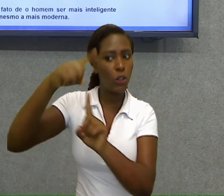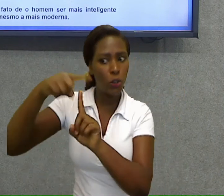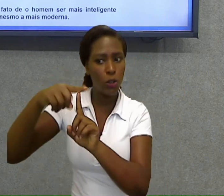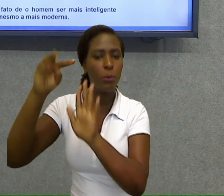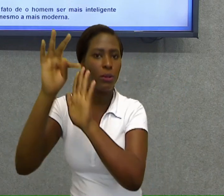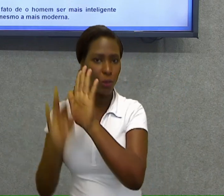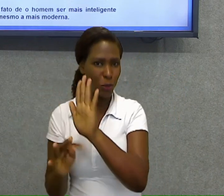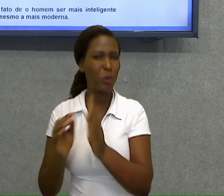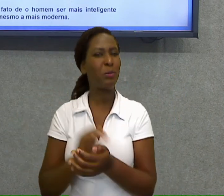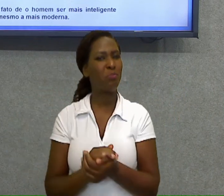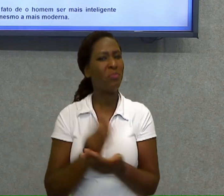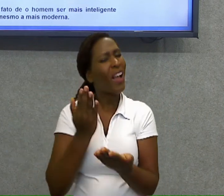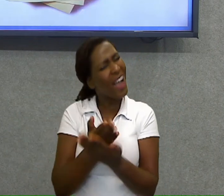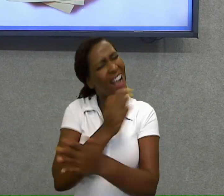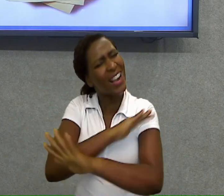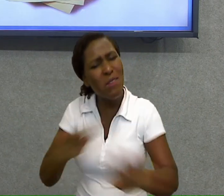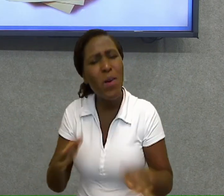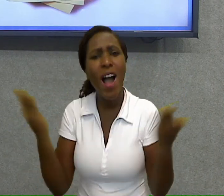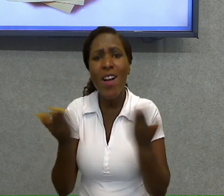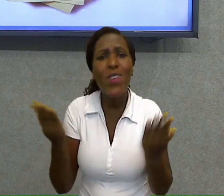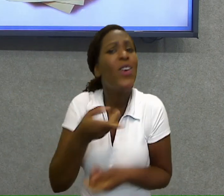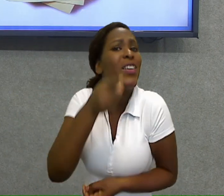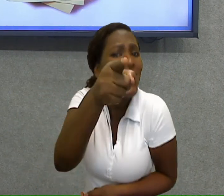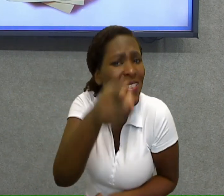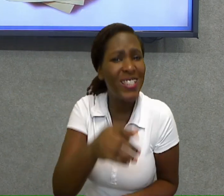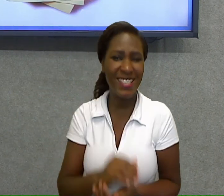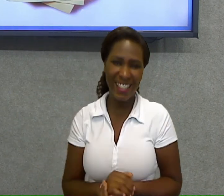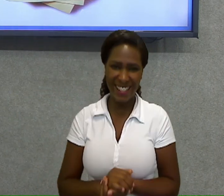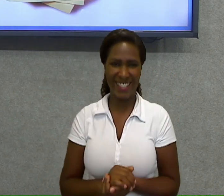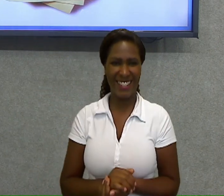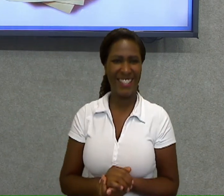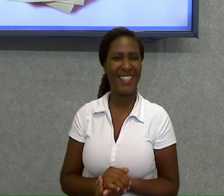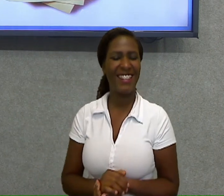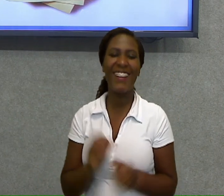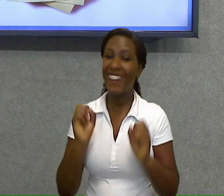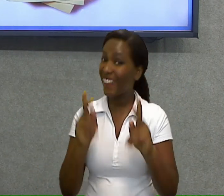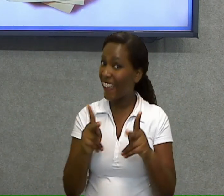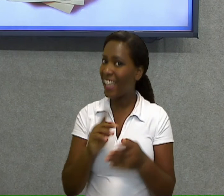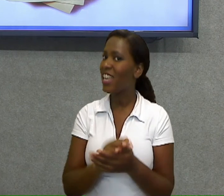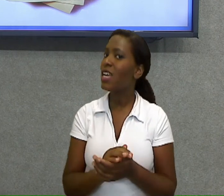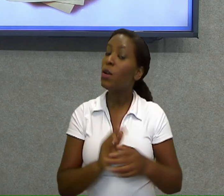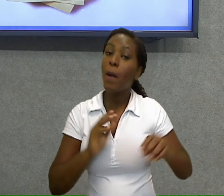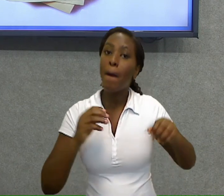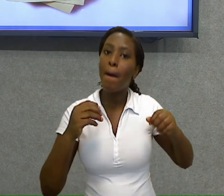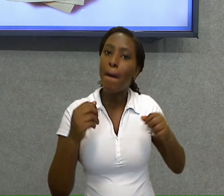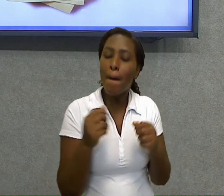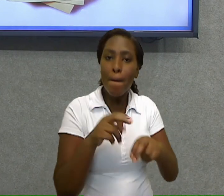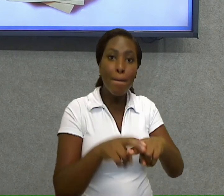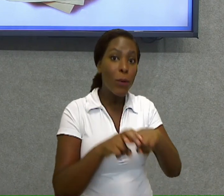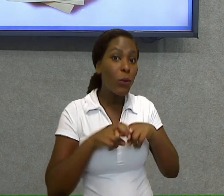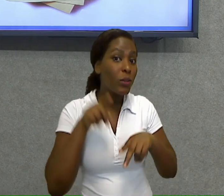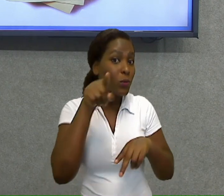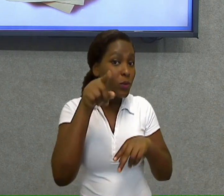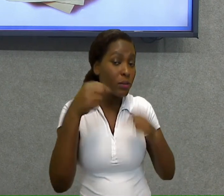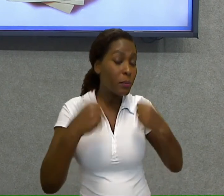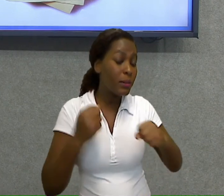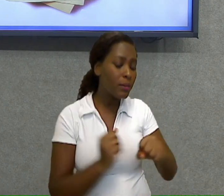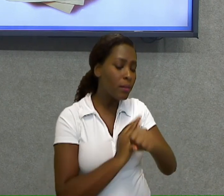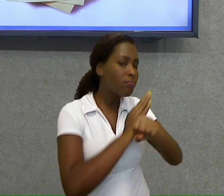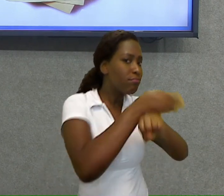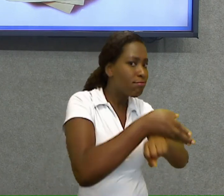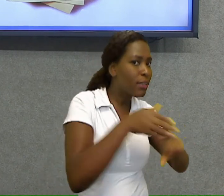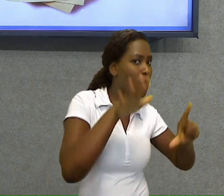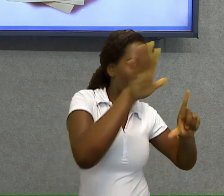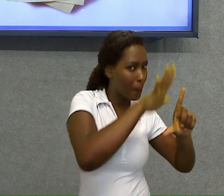E agora é com vocês, não é mesmo? E para isso, o que você deve fazer? acessar as nossas atividades na plataforma